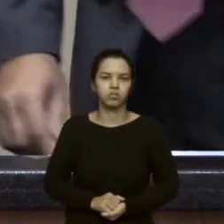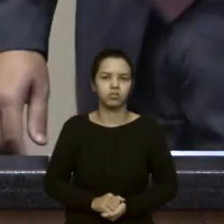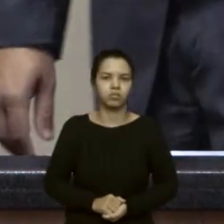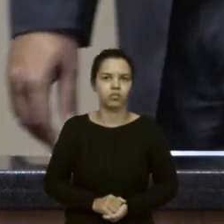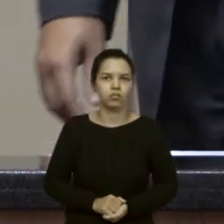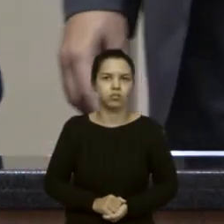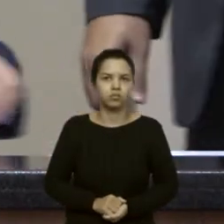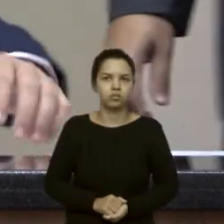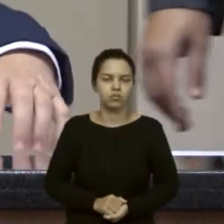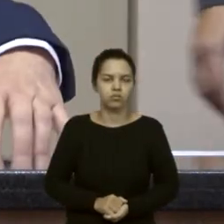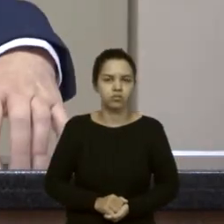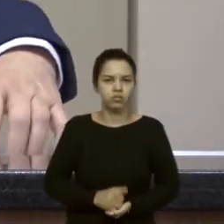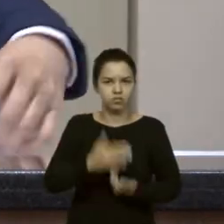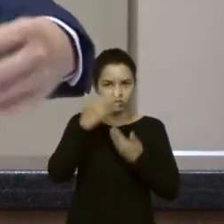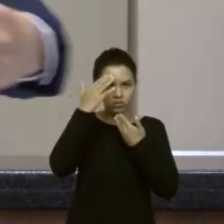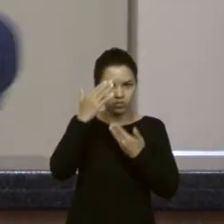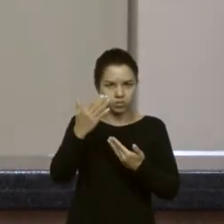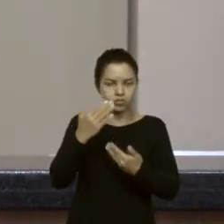Obrigado, deputado